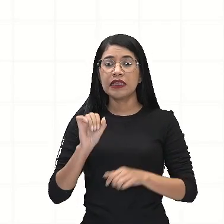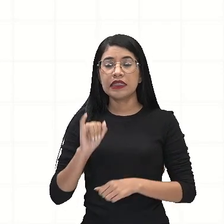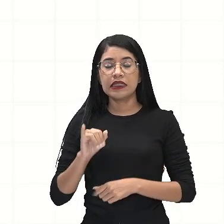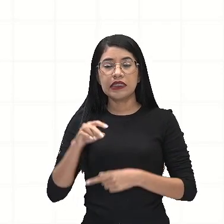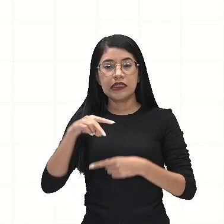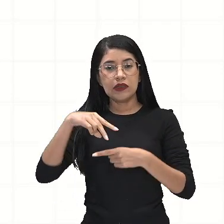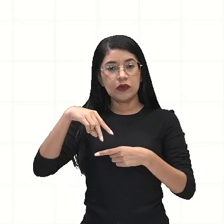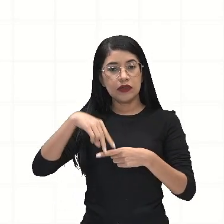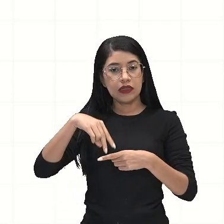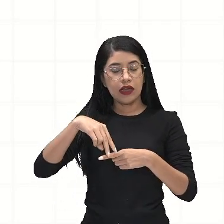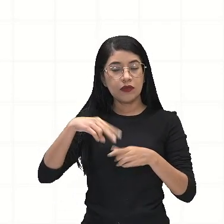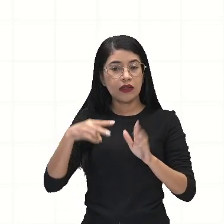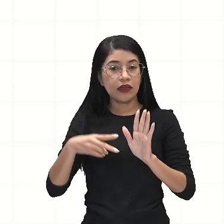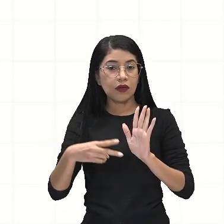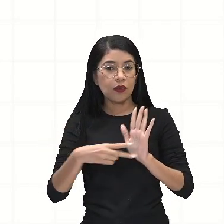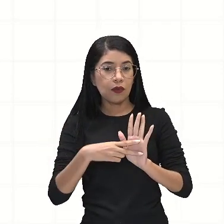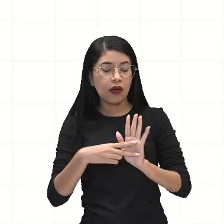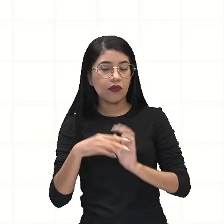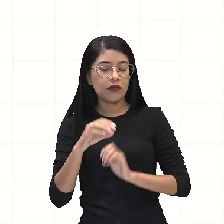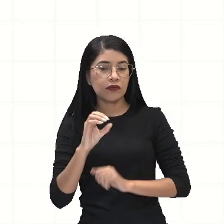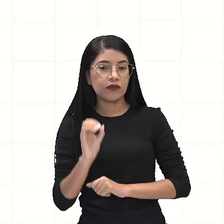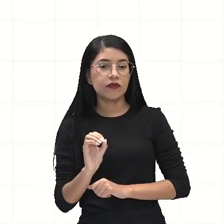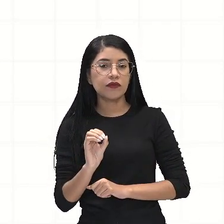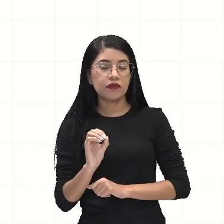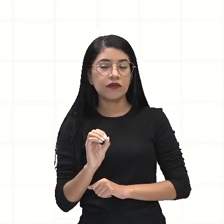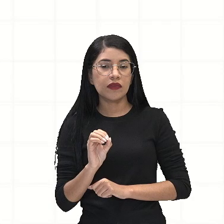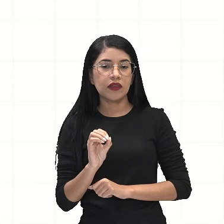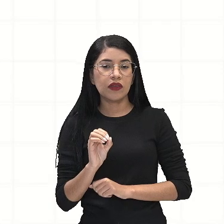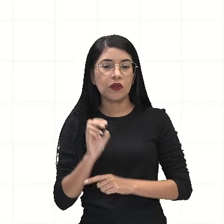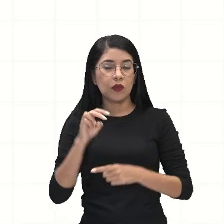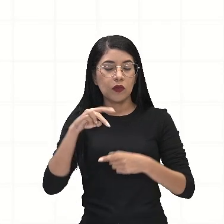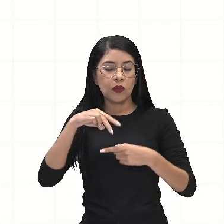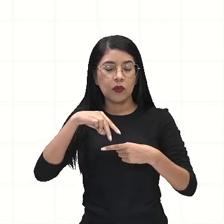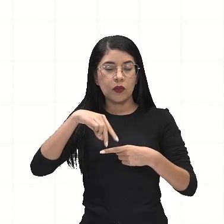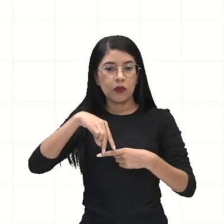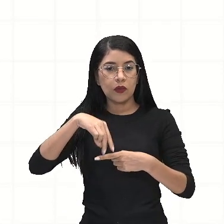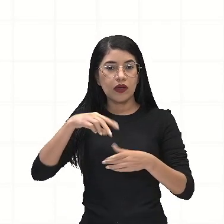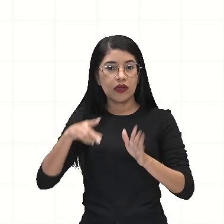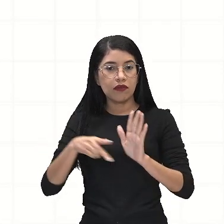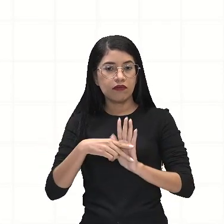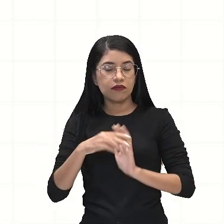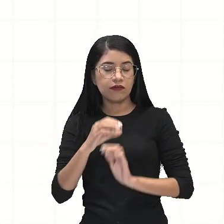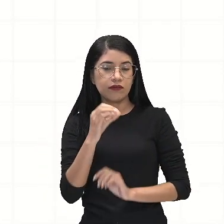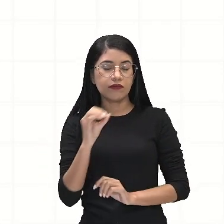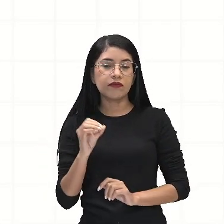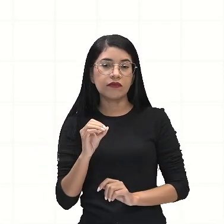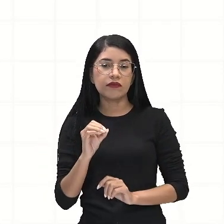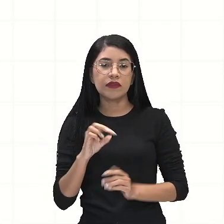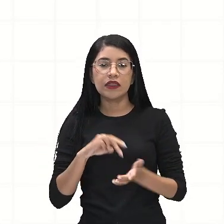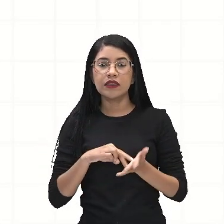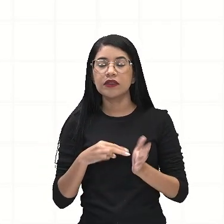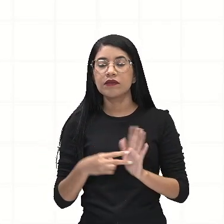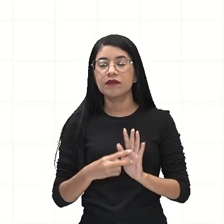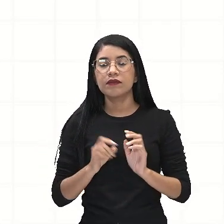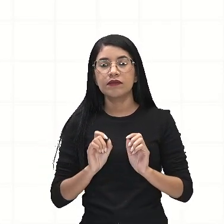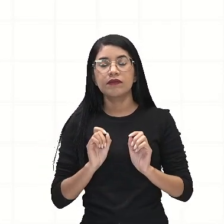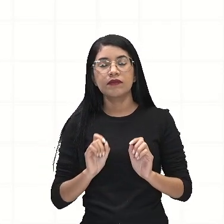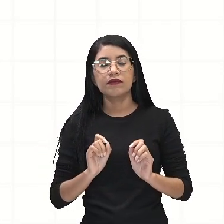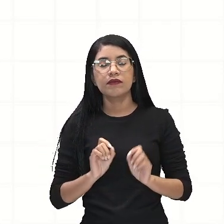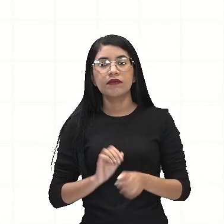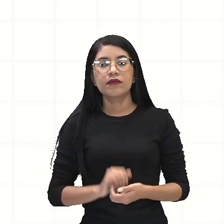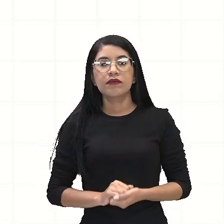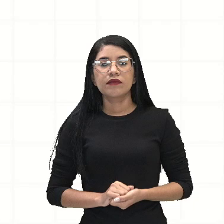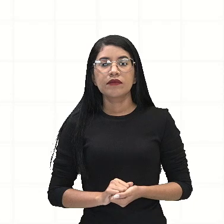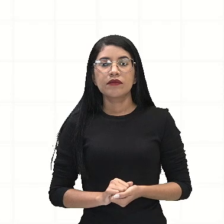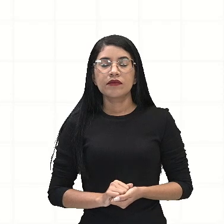a 0, né? Delta igual a 0. Isso aqui vai dizer, né? Não, nesse